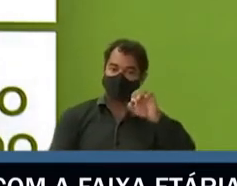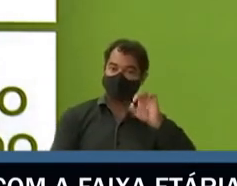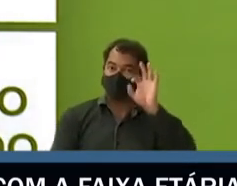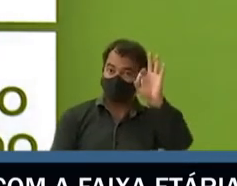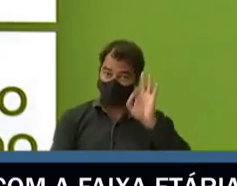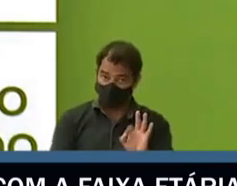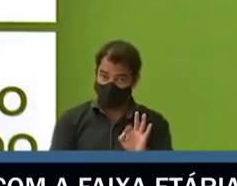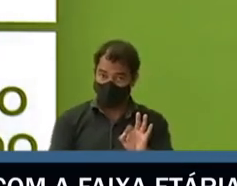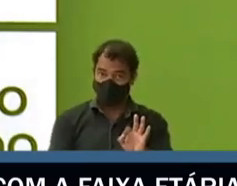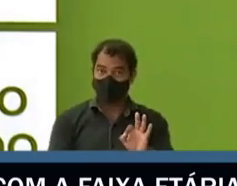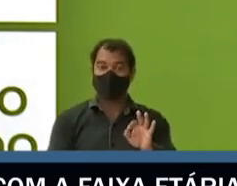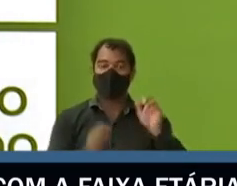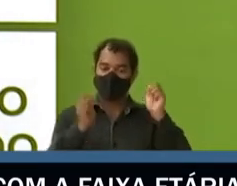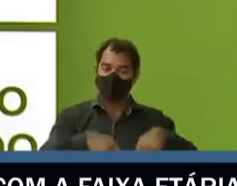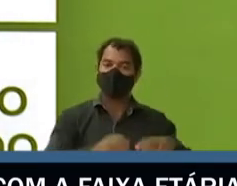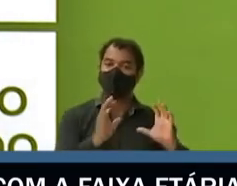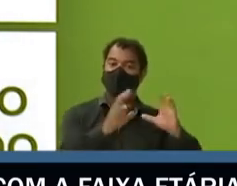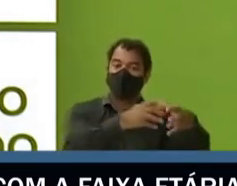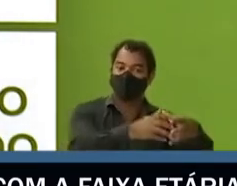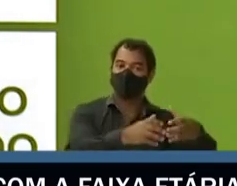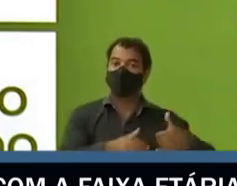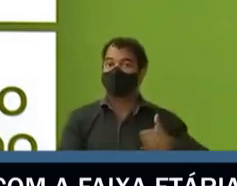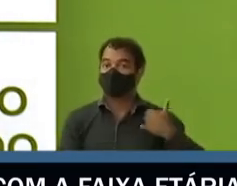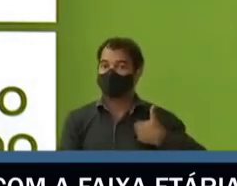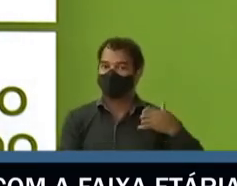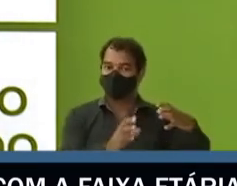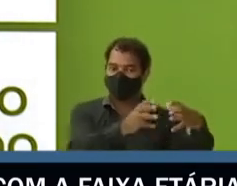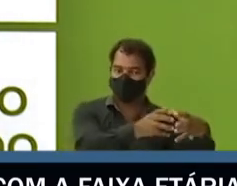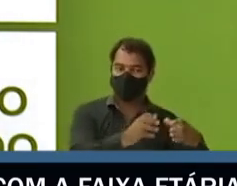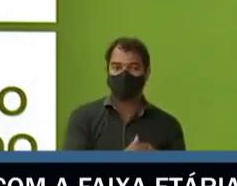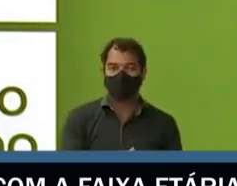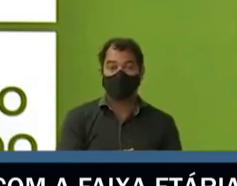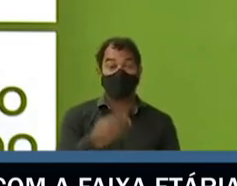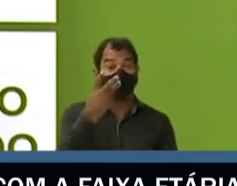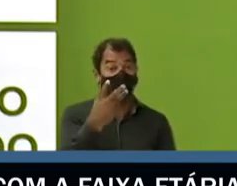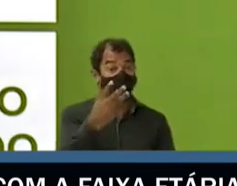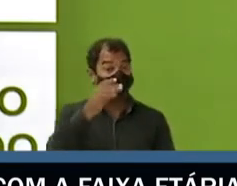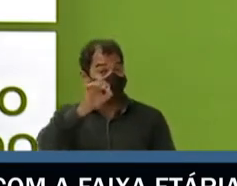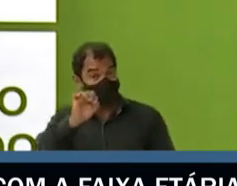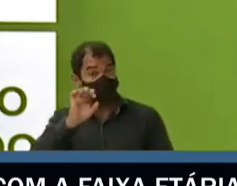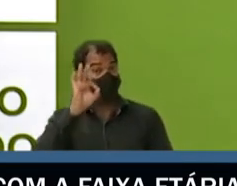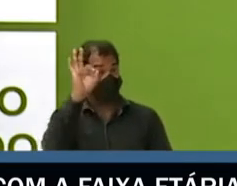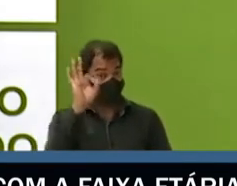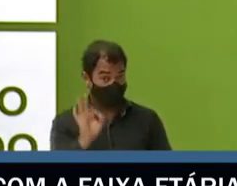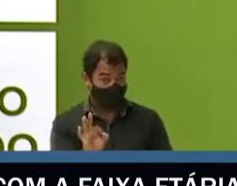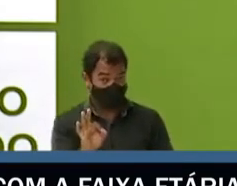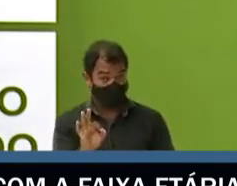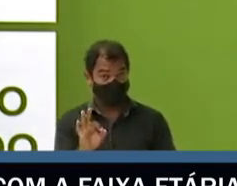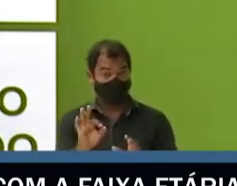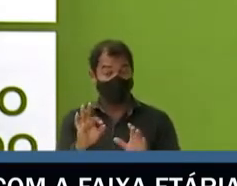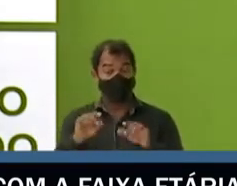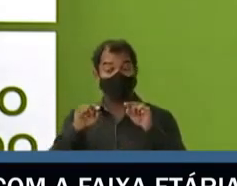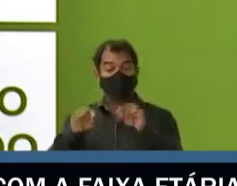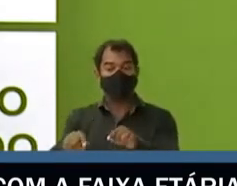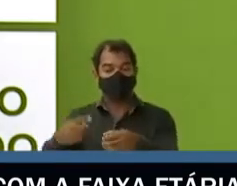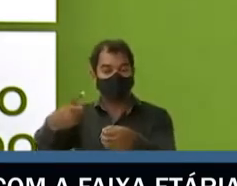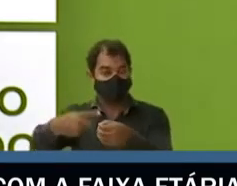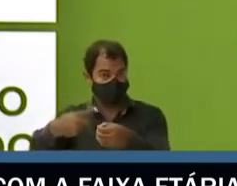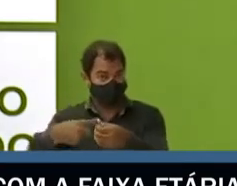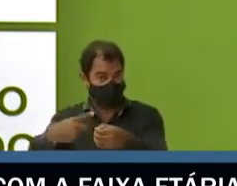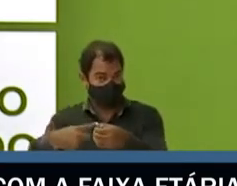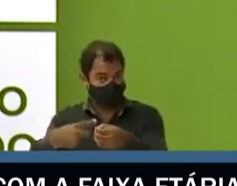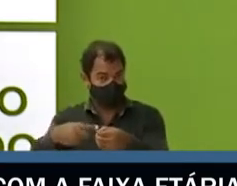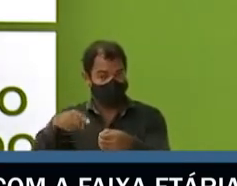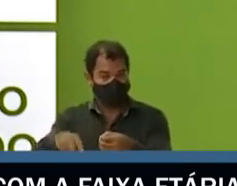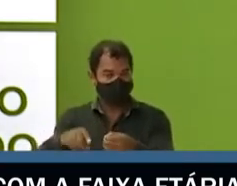70% para as faixas etárias e 30% para os municípios